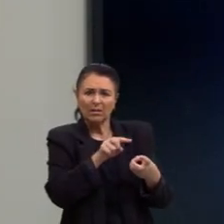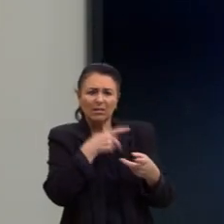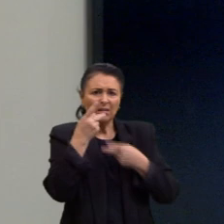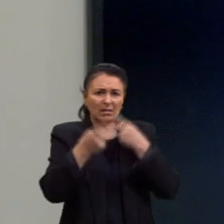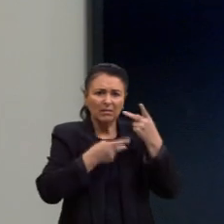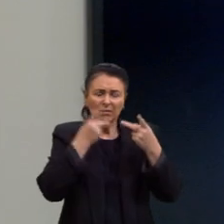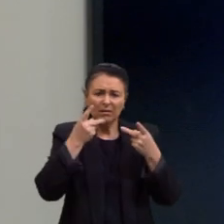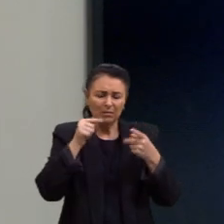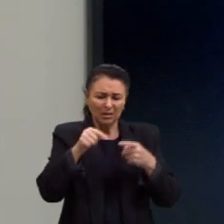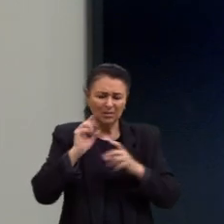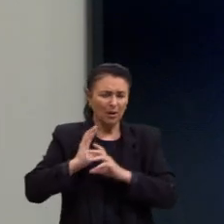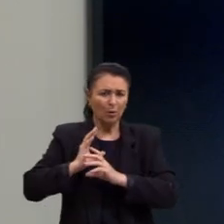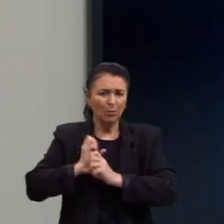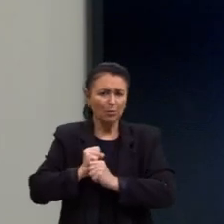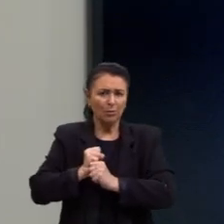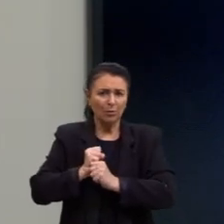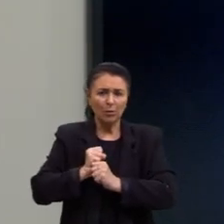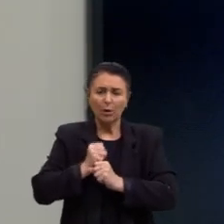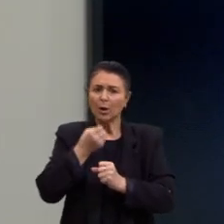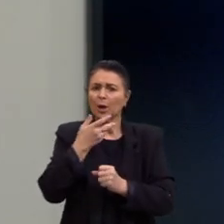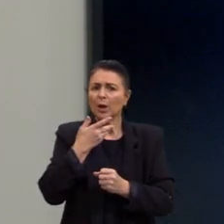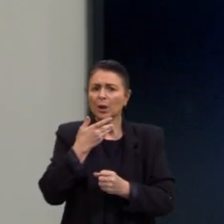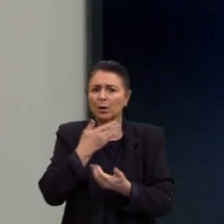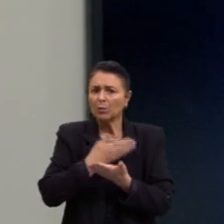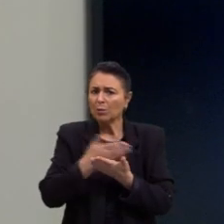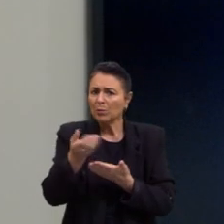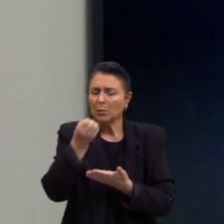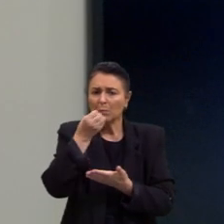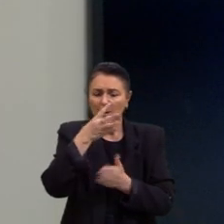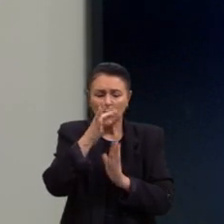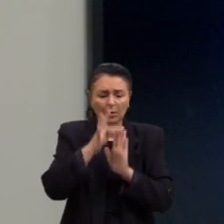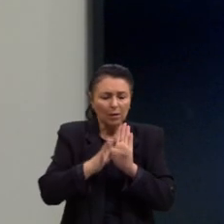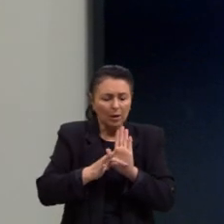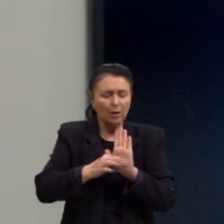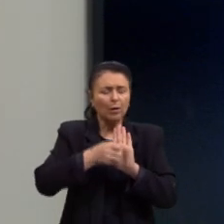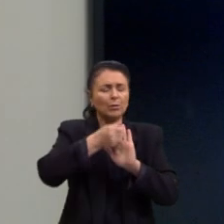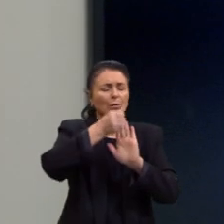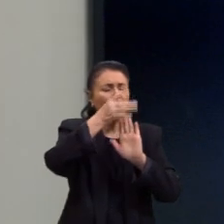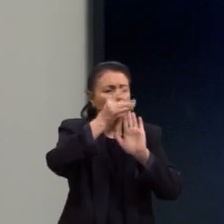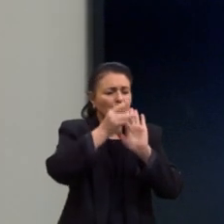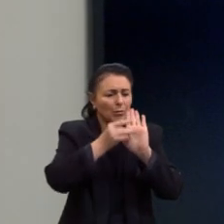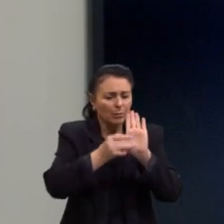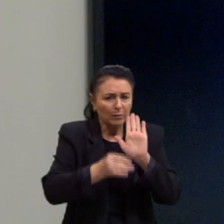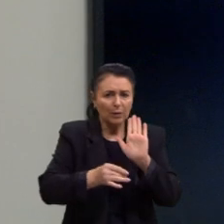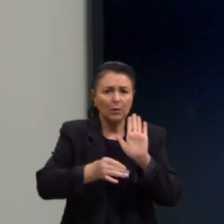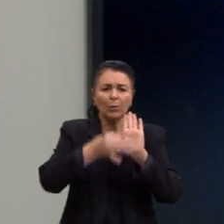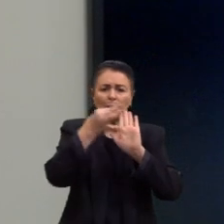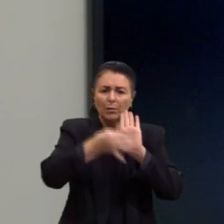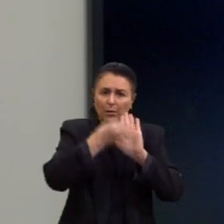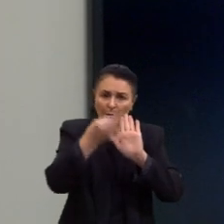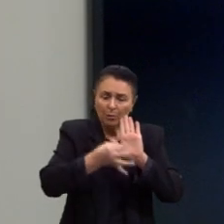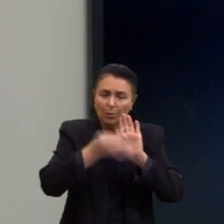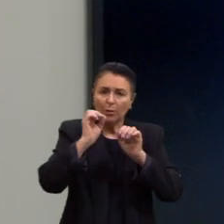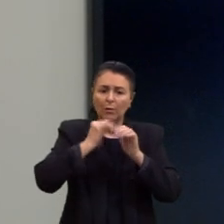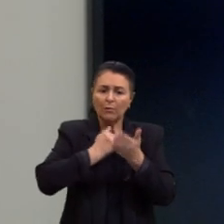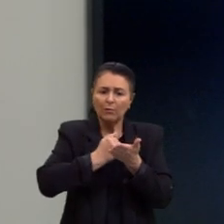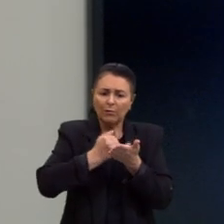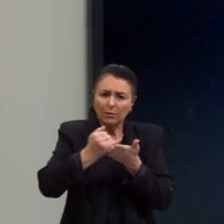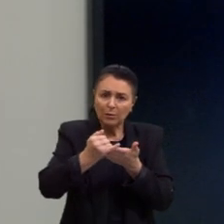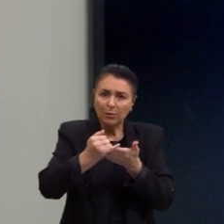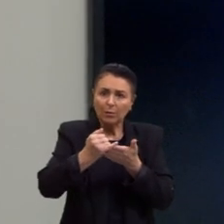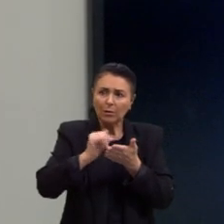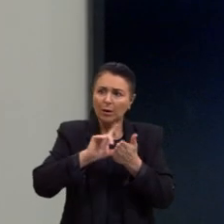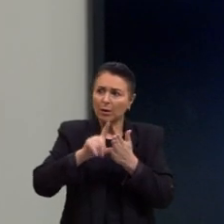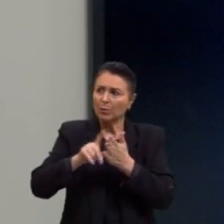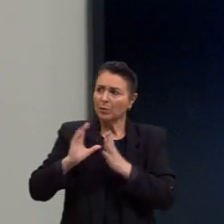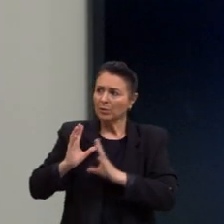nessa conclusão ele começou tão bem esse texto desenvolveu argumentou construir o bem e introdução chegou na